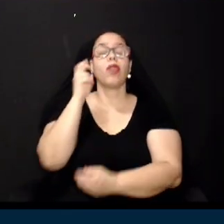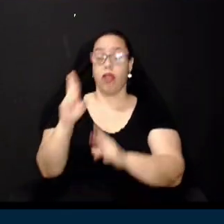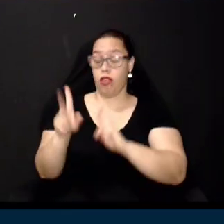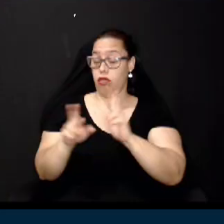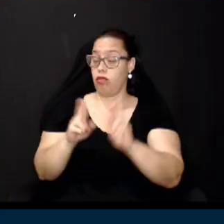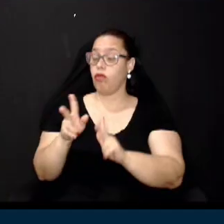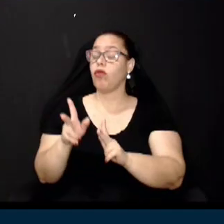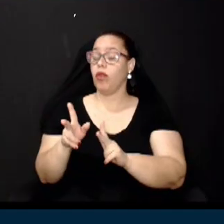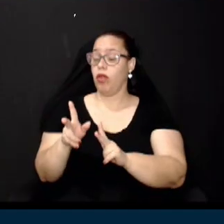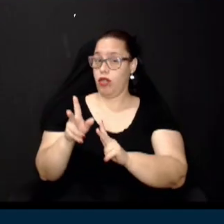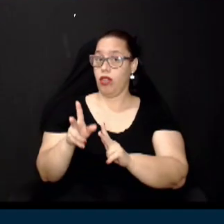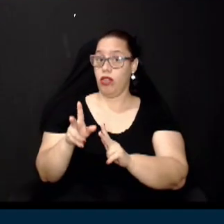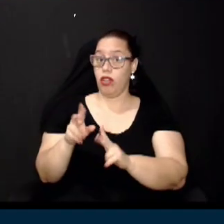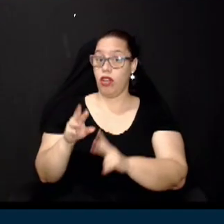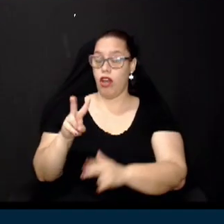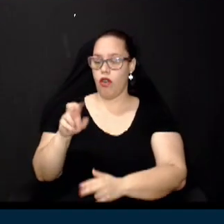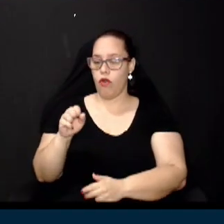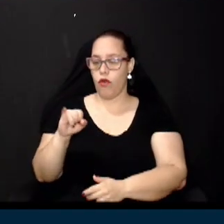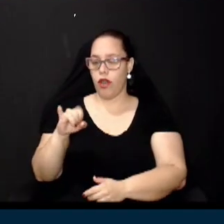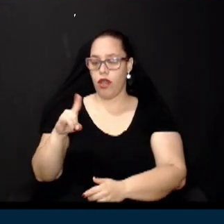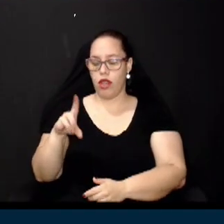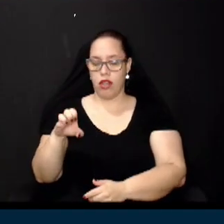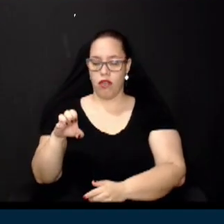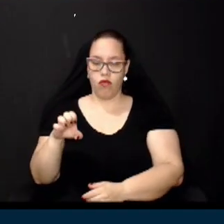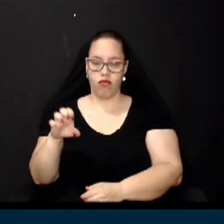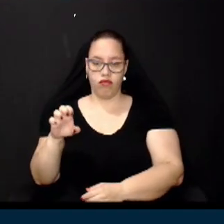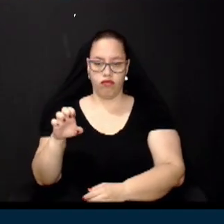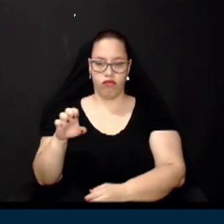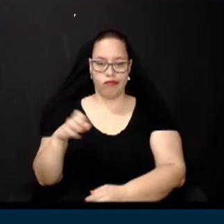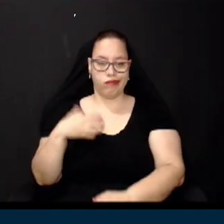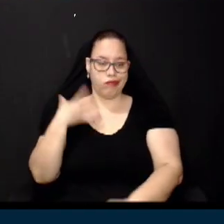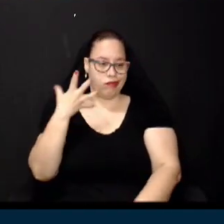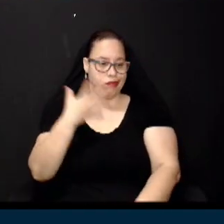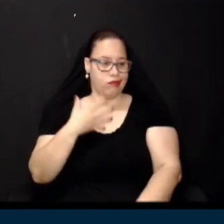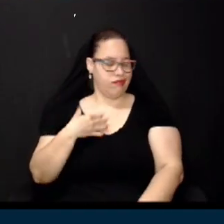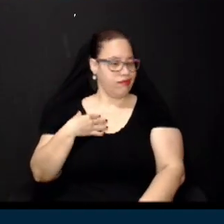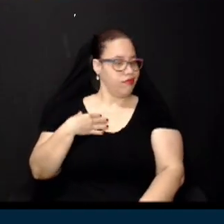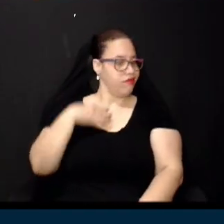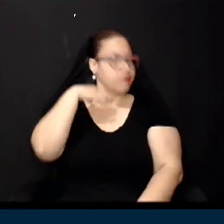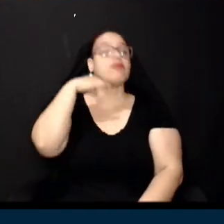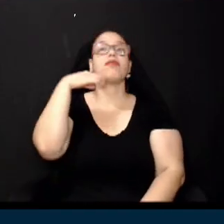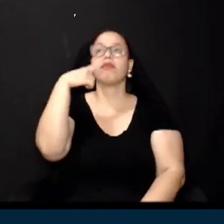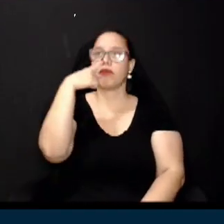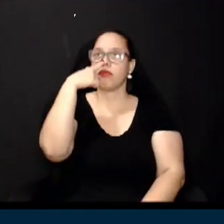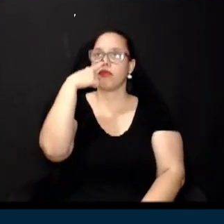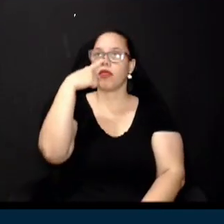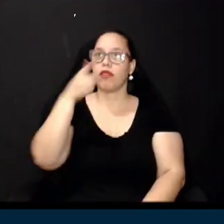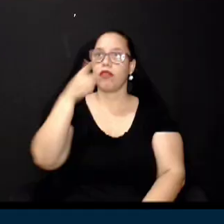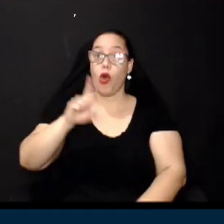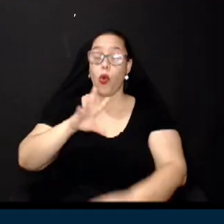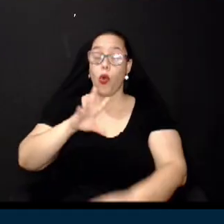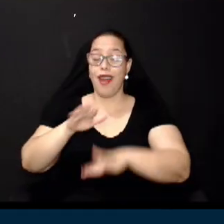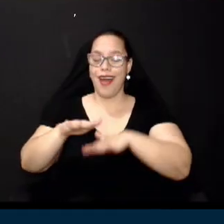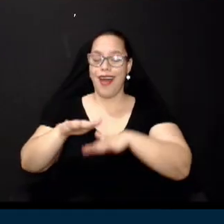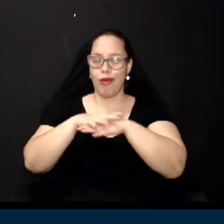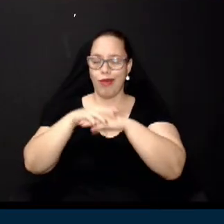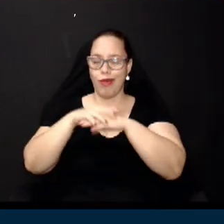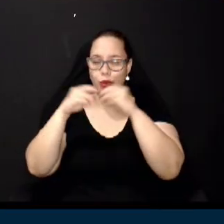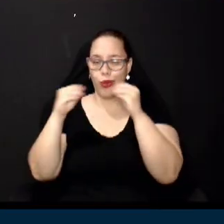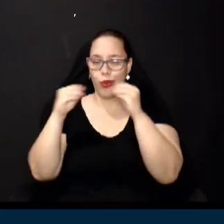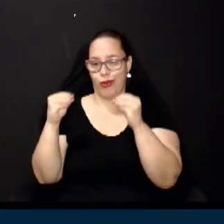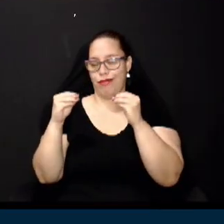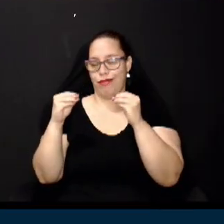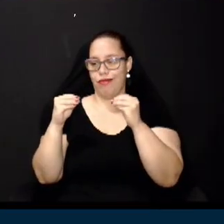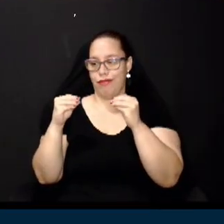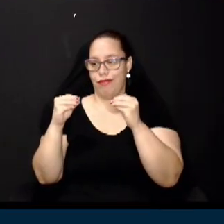a vaidade e o movimento de uma cura, né? Que a Nara trouxe para a gente. Agora, a gente